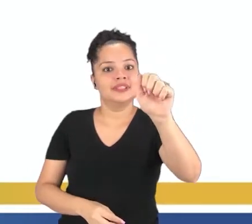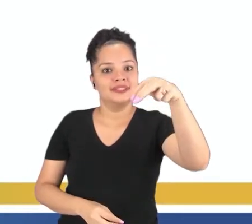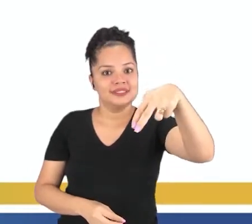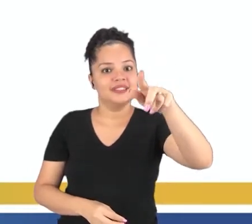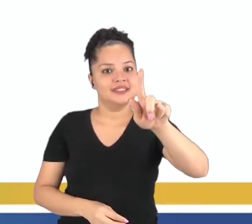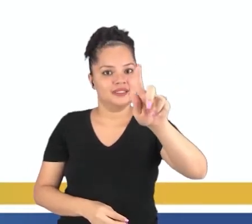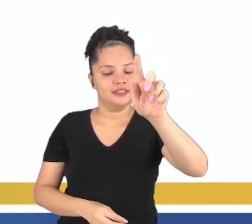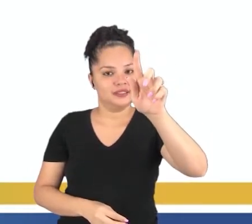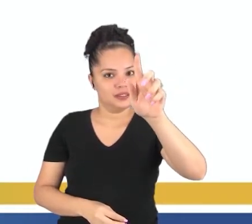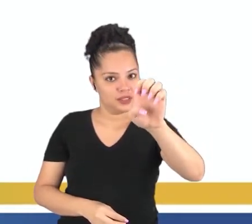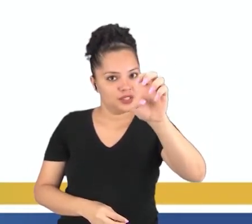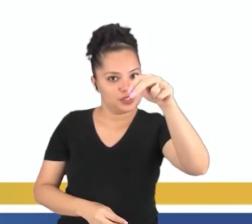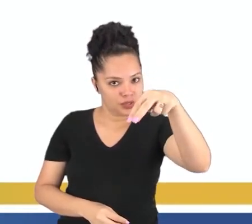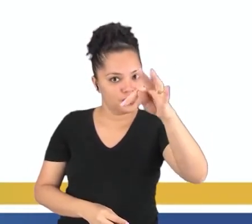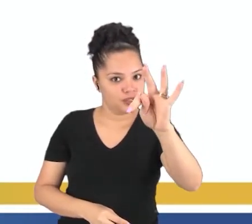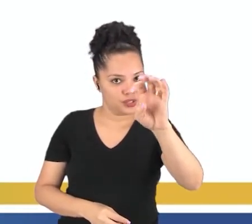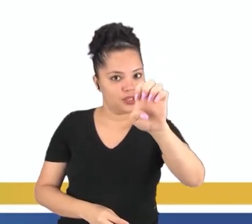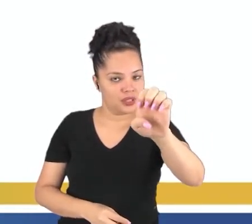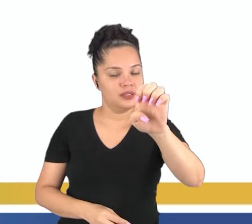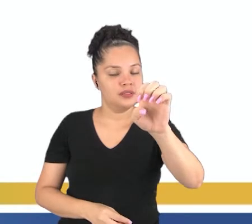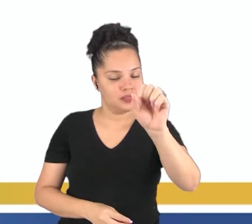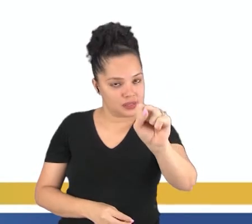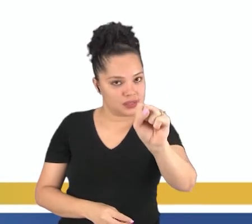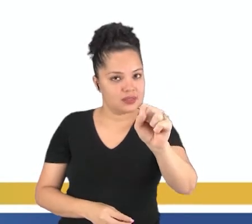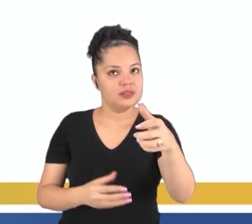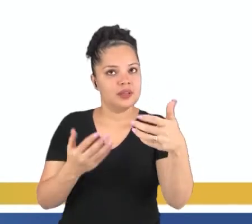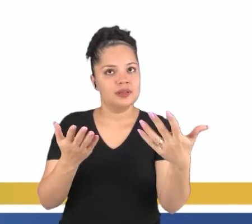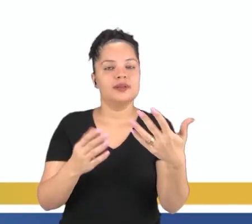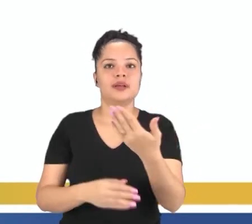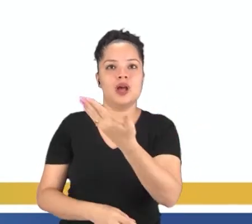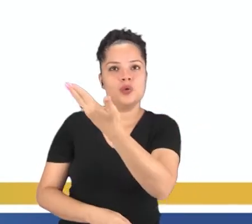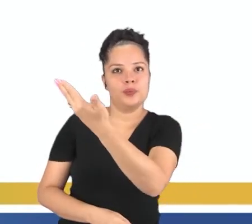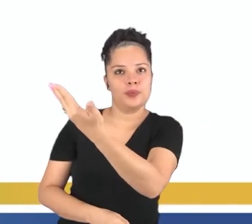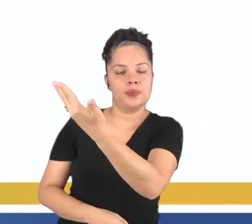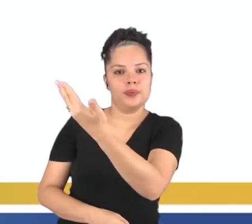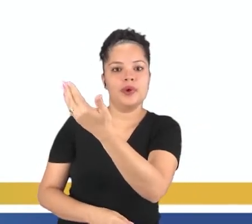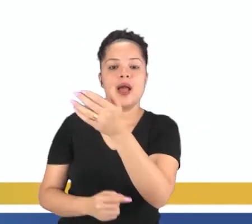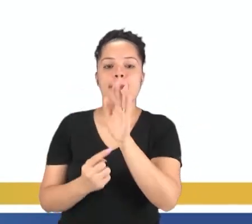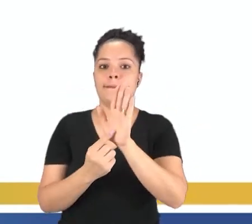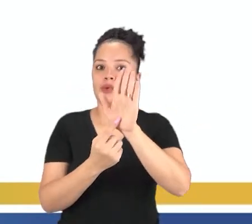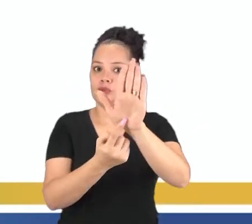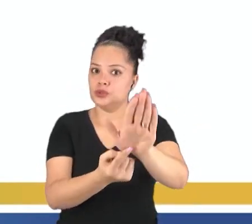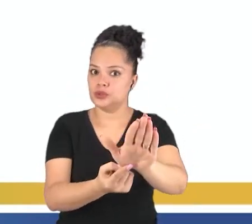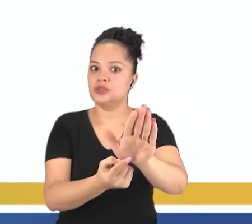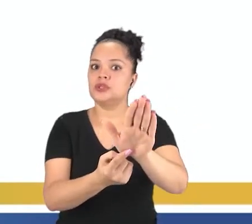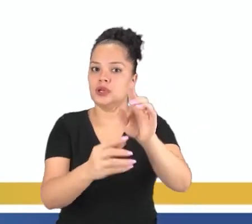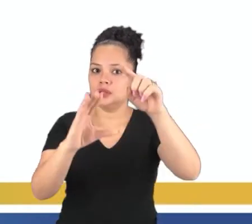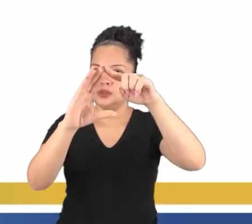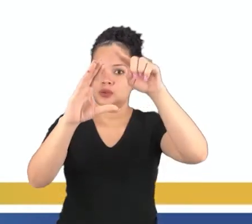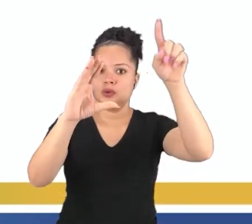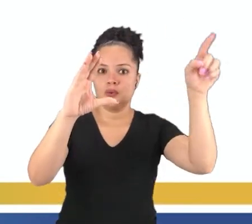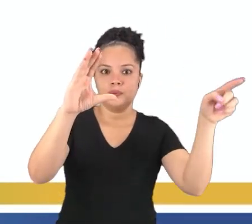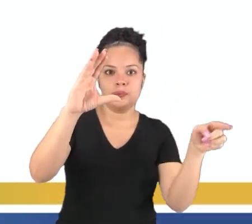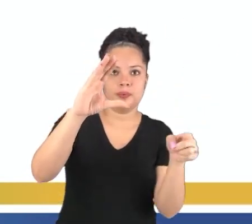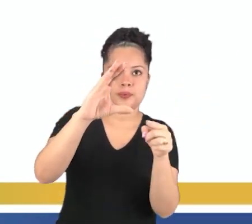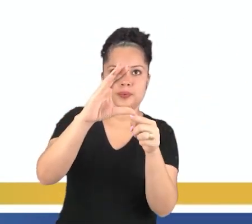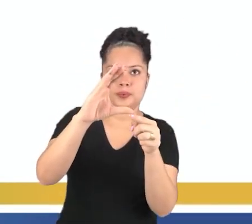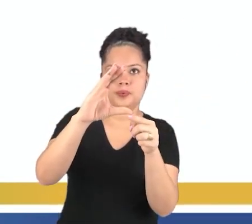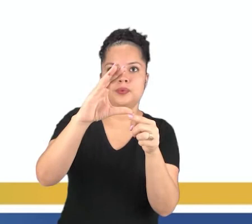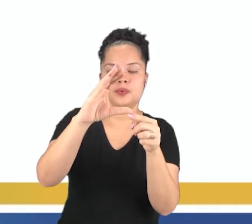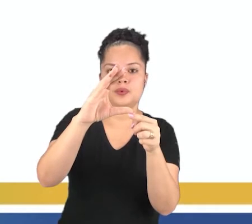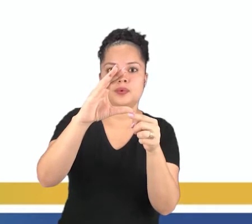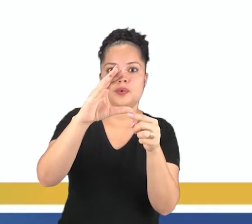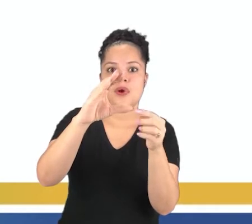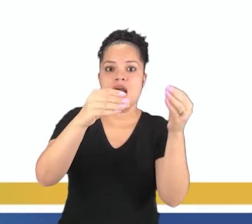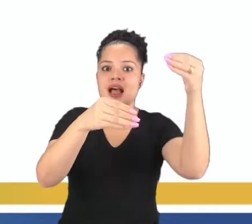Nesse caso aqui, no primeiro caso, eu tenho circunferências tangentes externas, porque uma está fora da outra, né? No